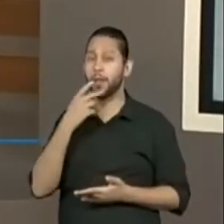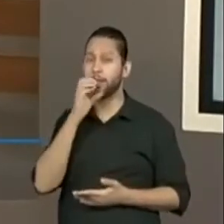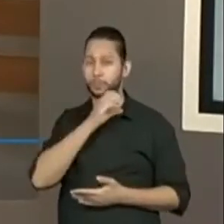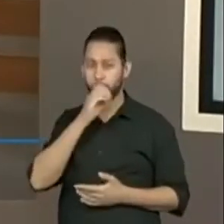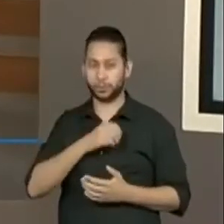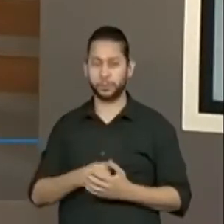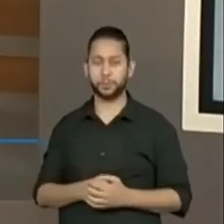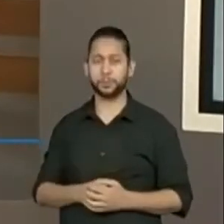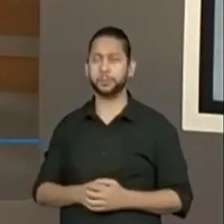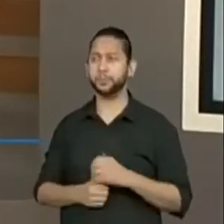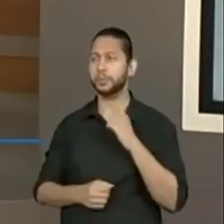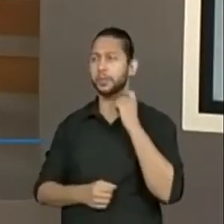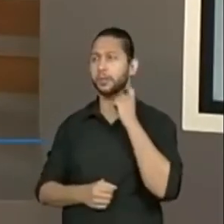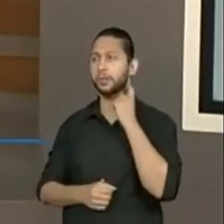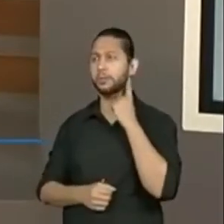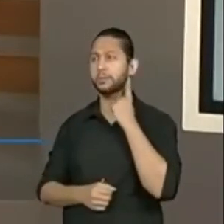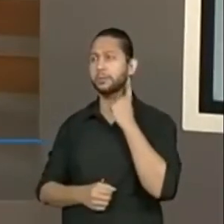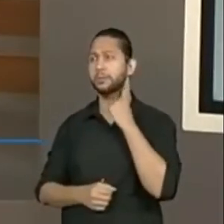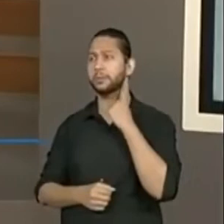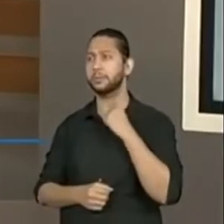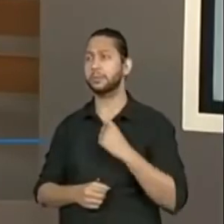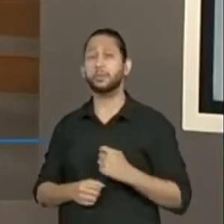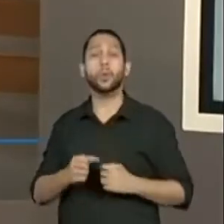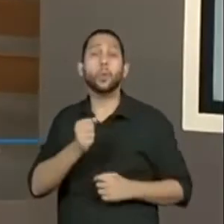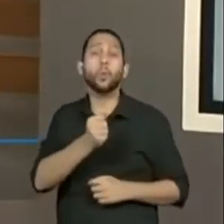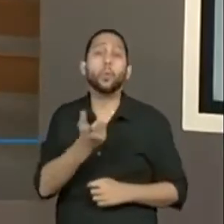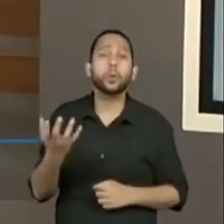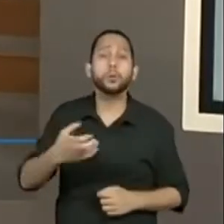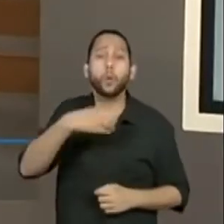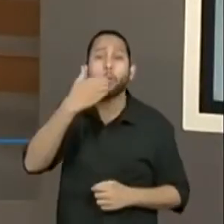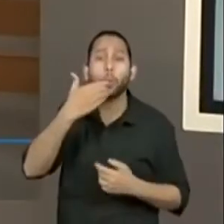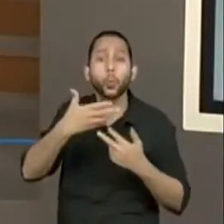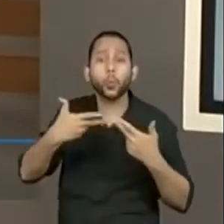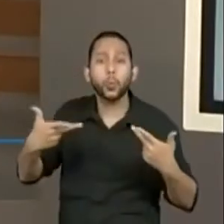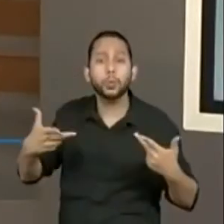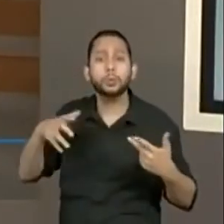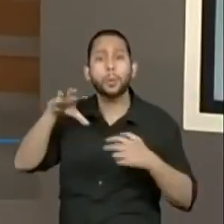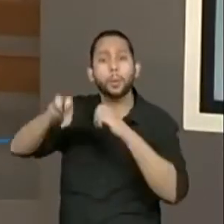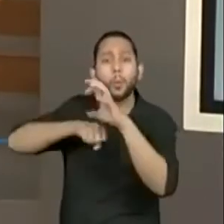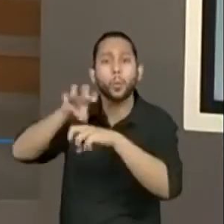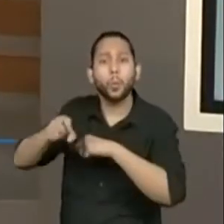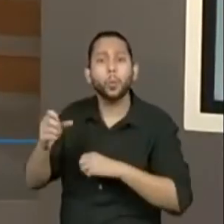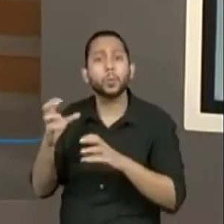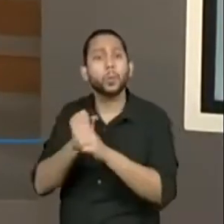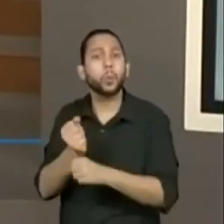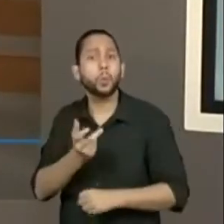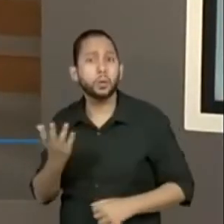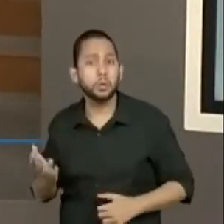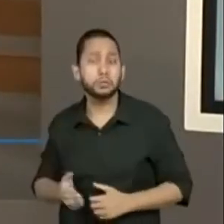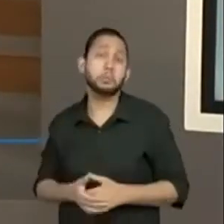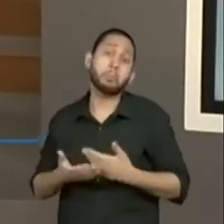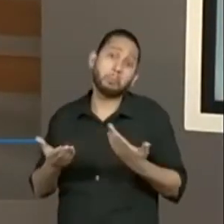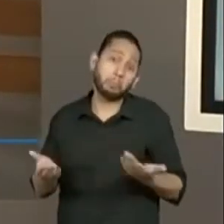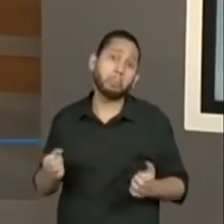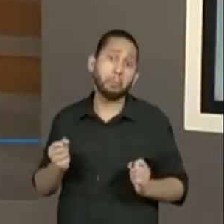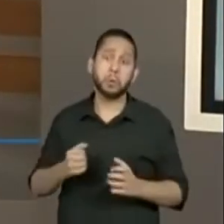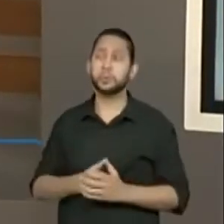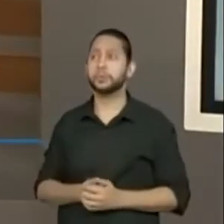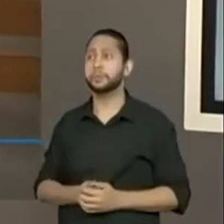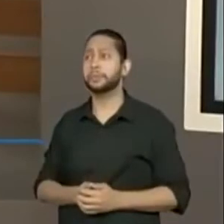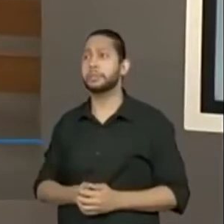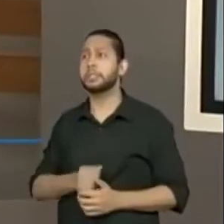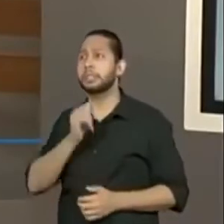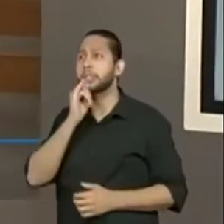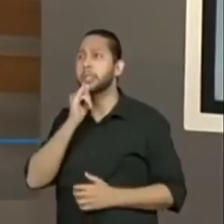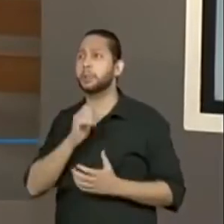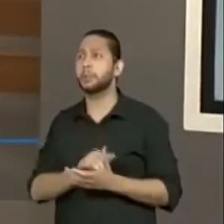rapidinho a de repente saber quanto as frutas Ao Total foram colhidas é uma ideia de